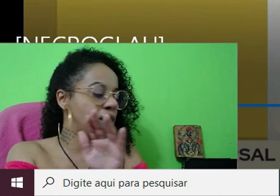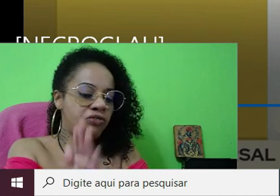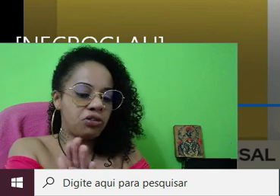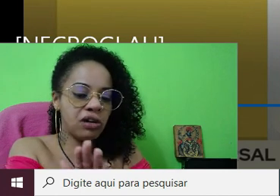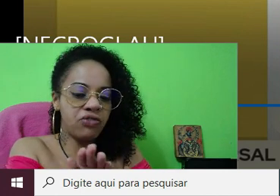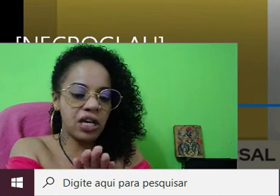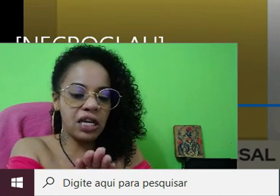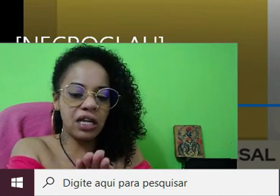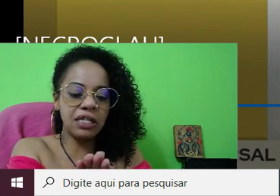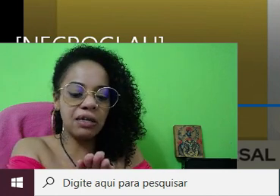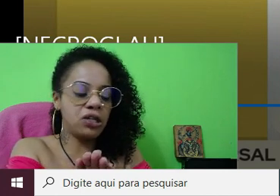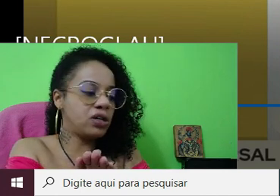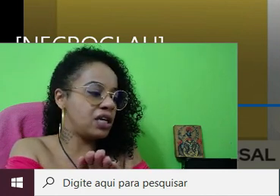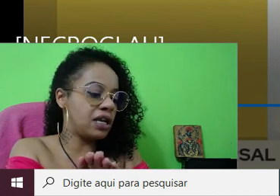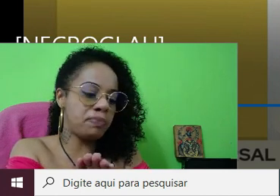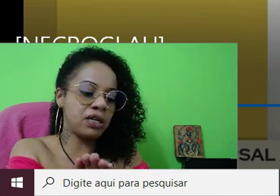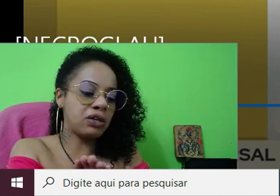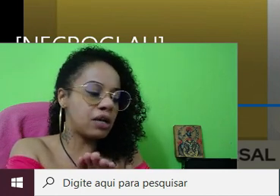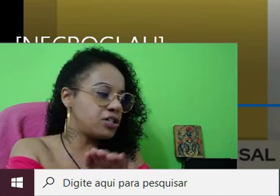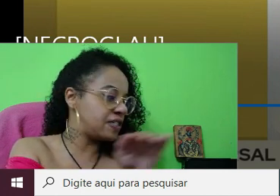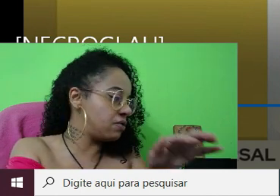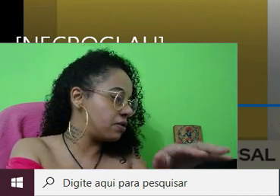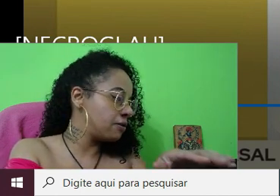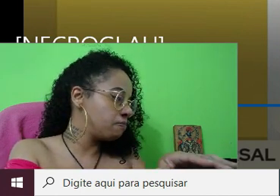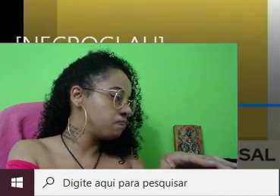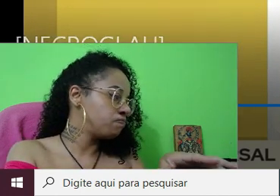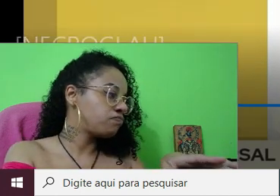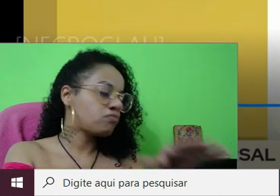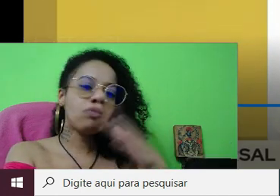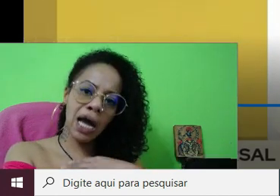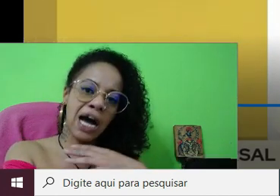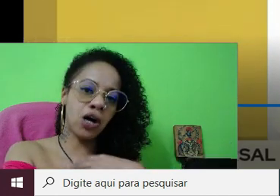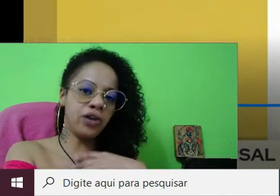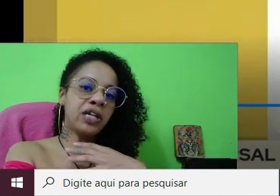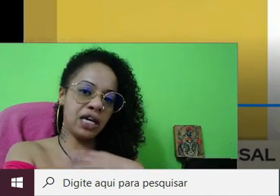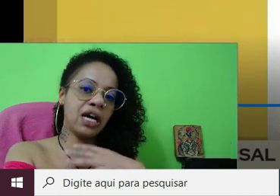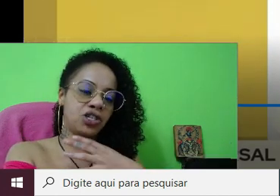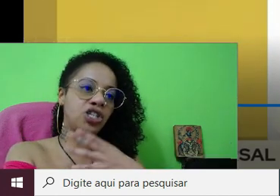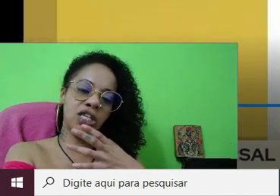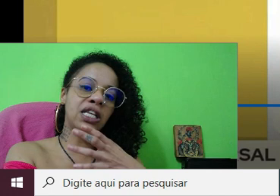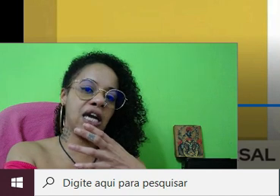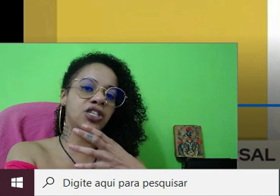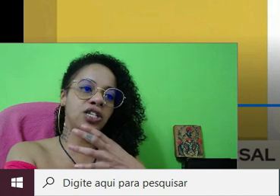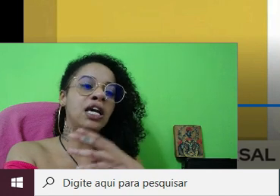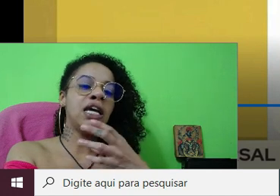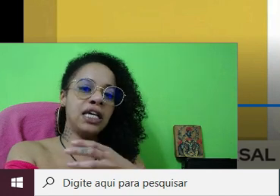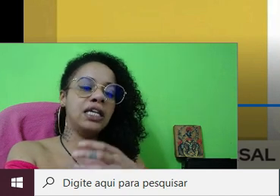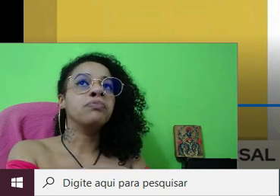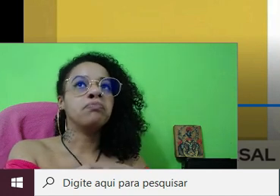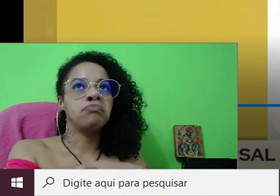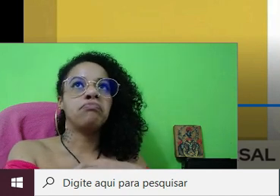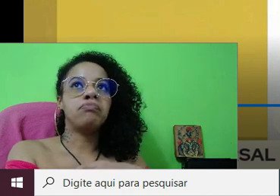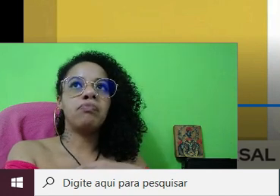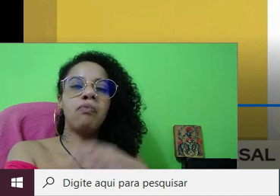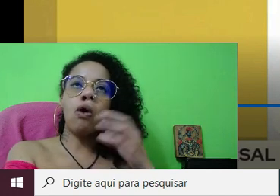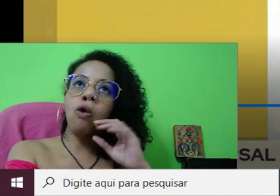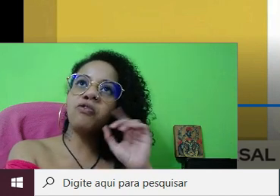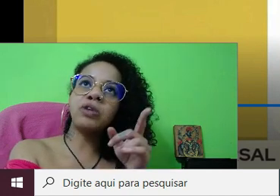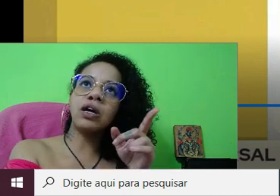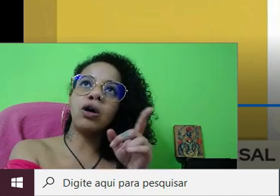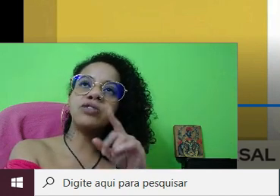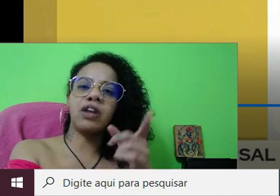nenhuma só aprendo fico na fogueirinha da sabedoria ali pegando calorzinho agora o que a gente entende e